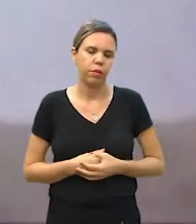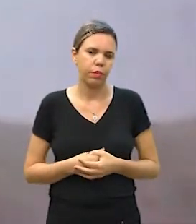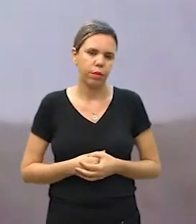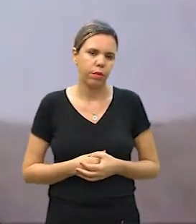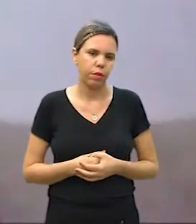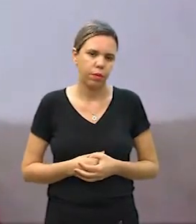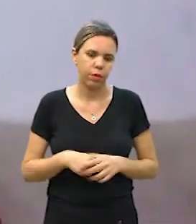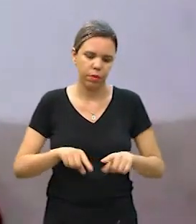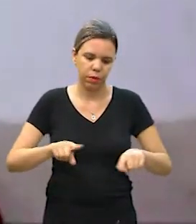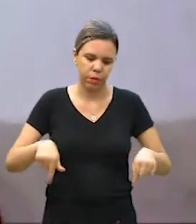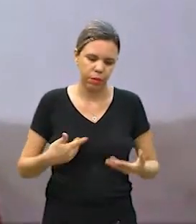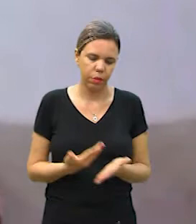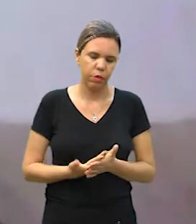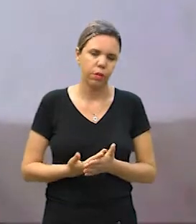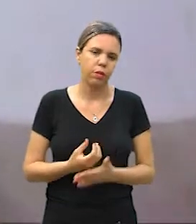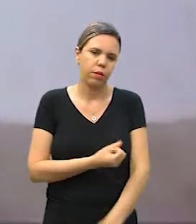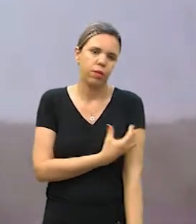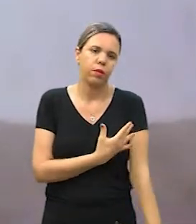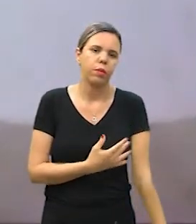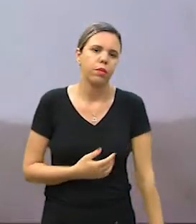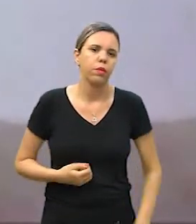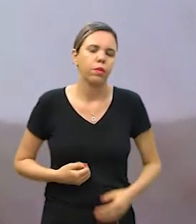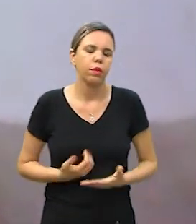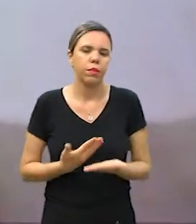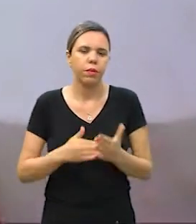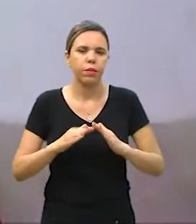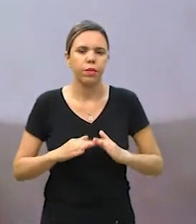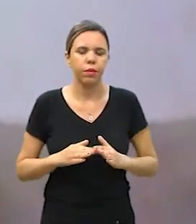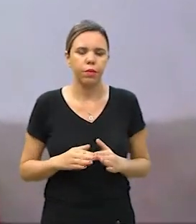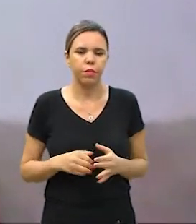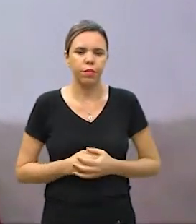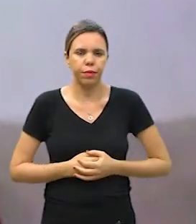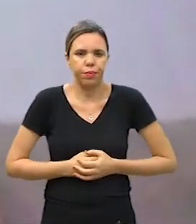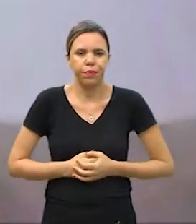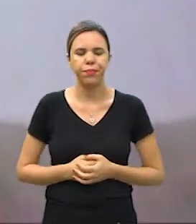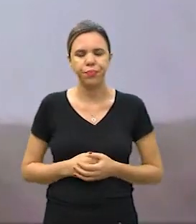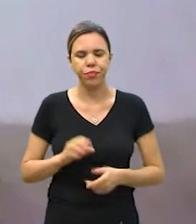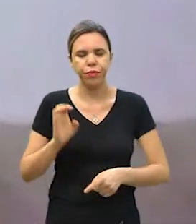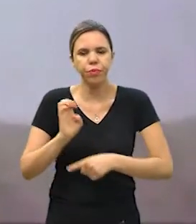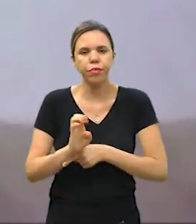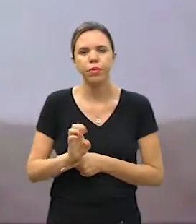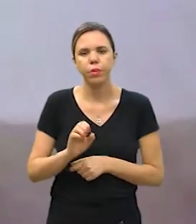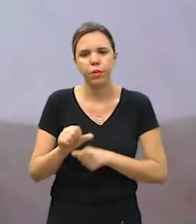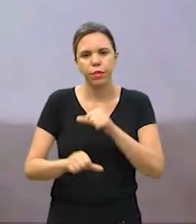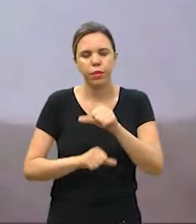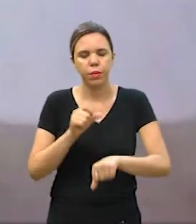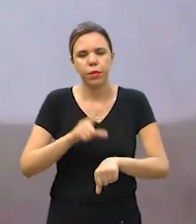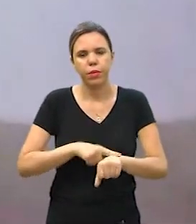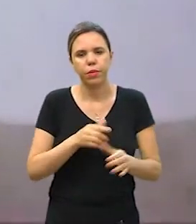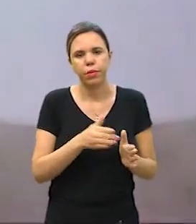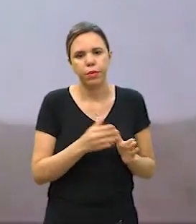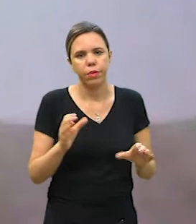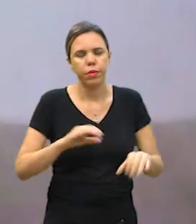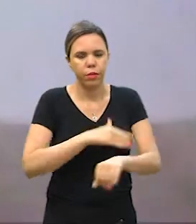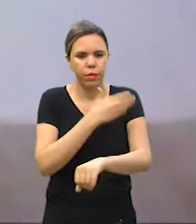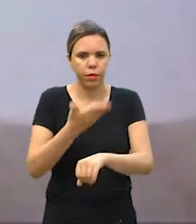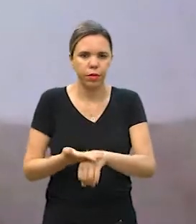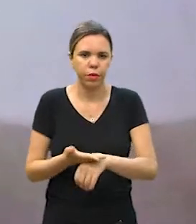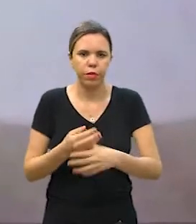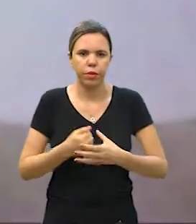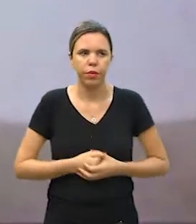noite, fecham salas do ensino fundamental, escolas da rede estadual que viram de tempo